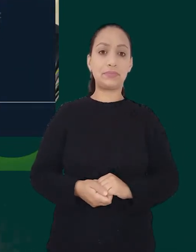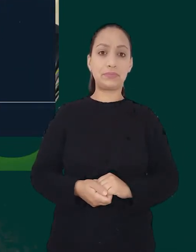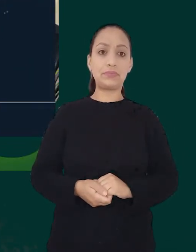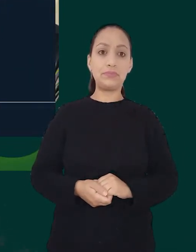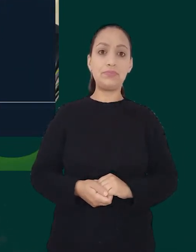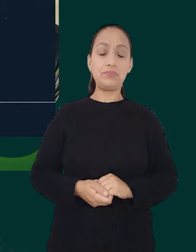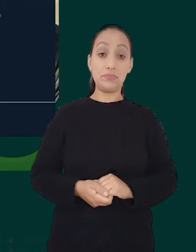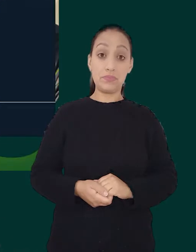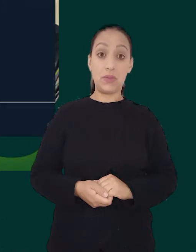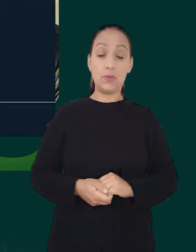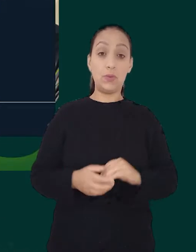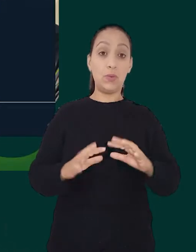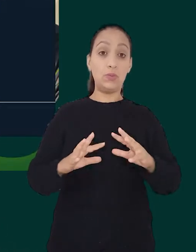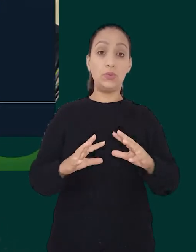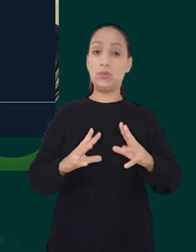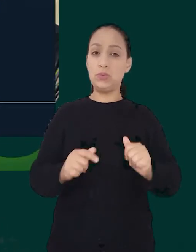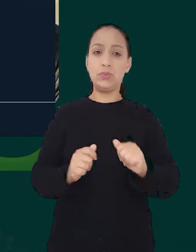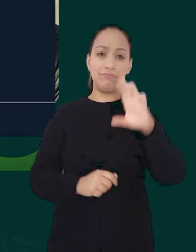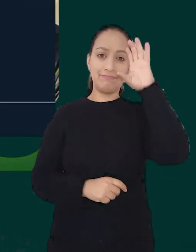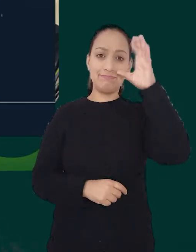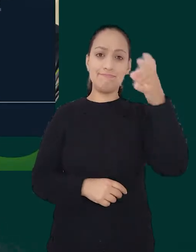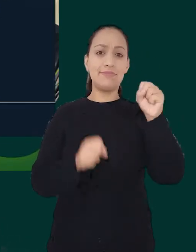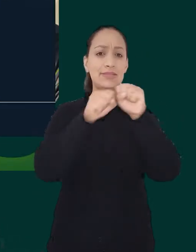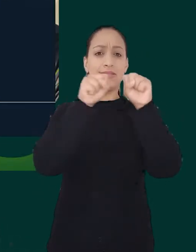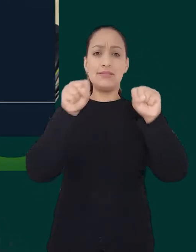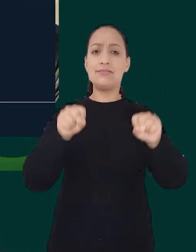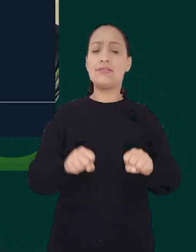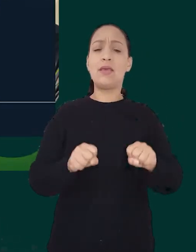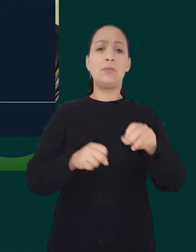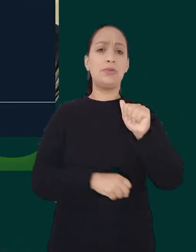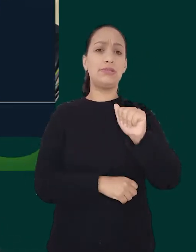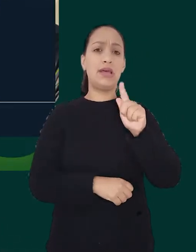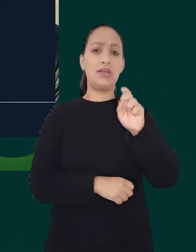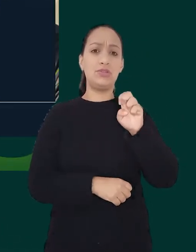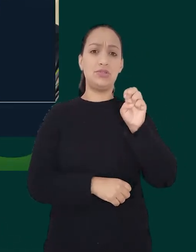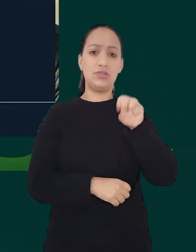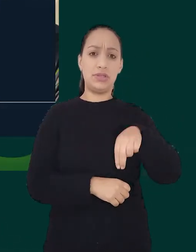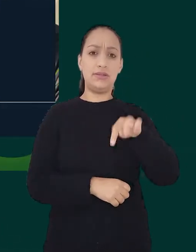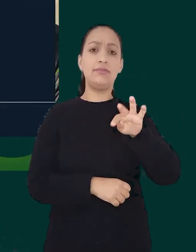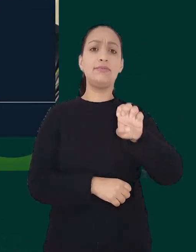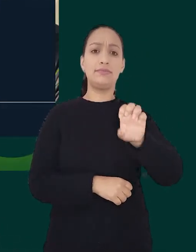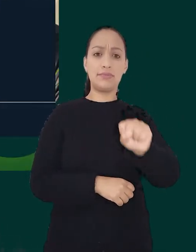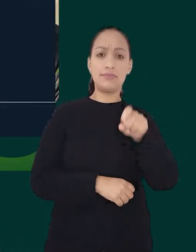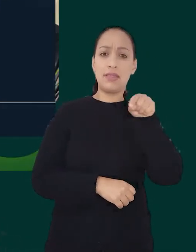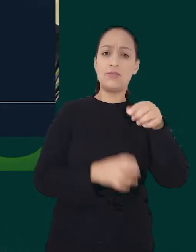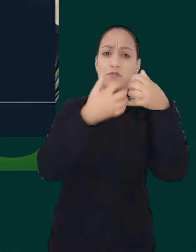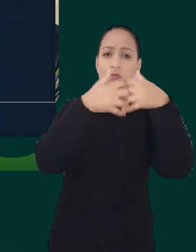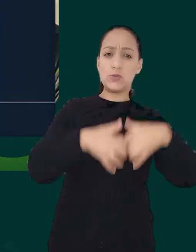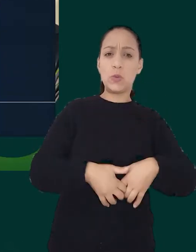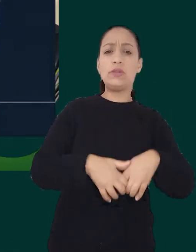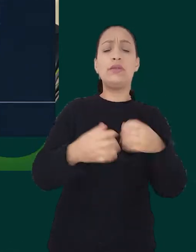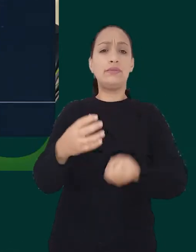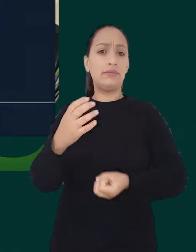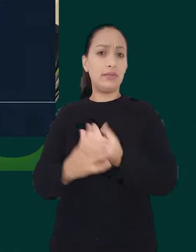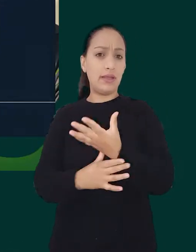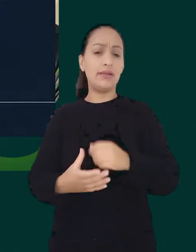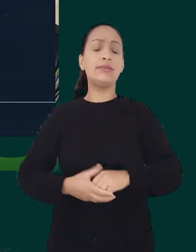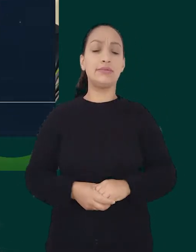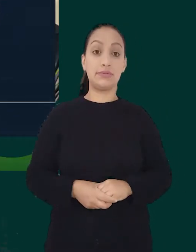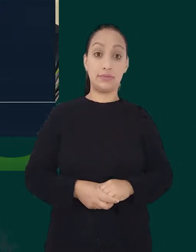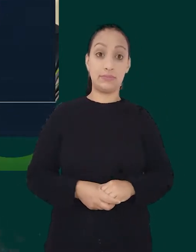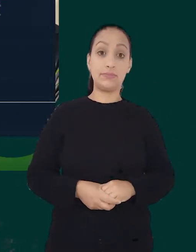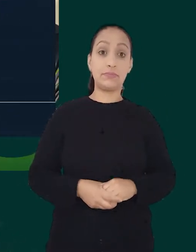onde tudo ocorre, né? Onde todos os sistemas, onde todos esses agentes estão funcionando, estão sendo criados.